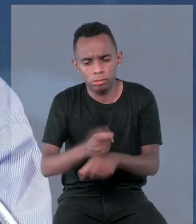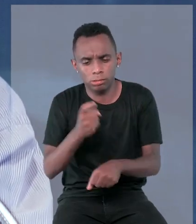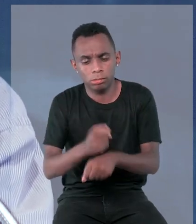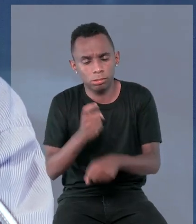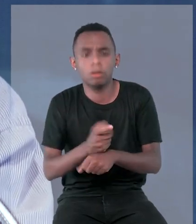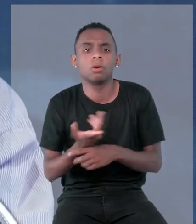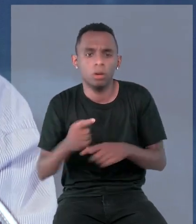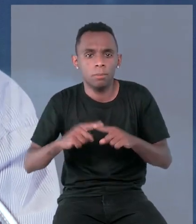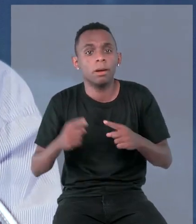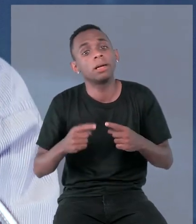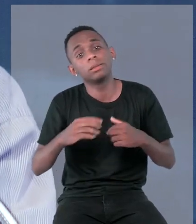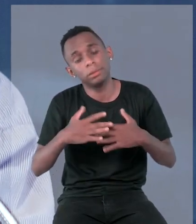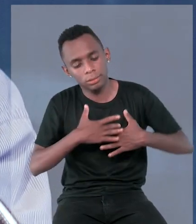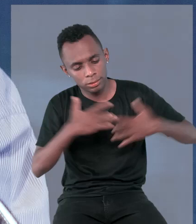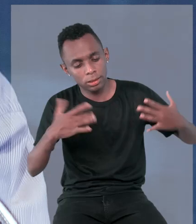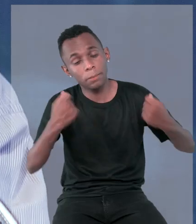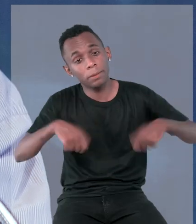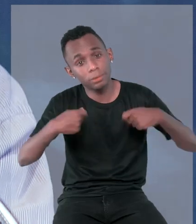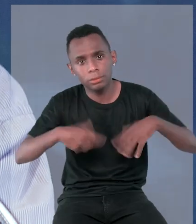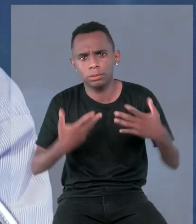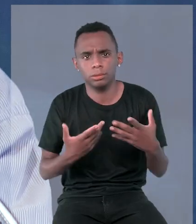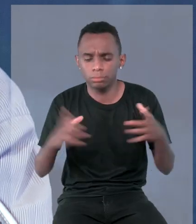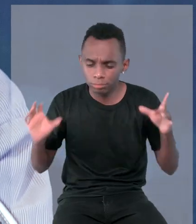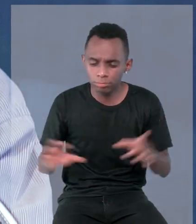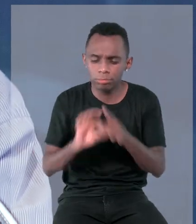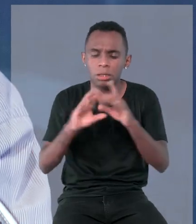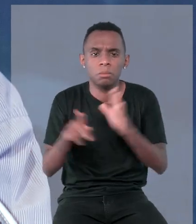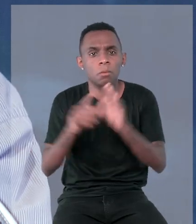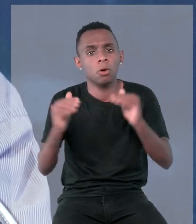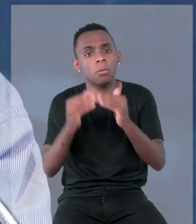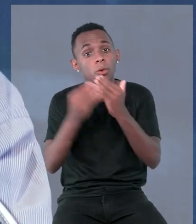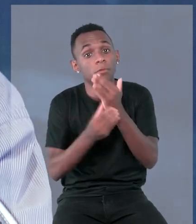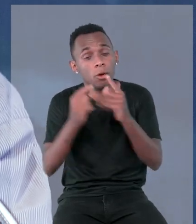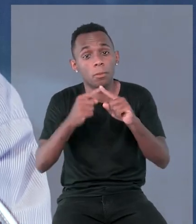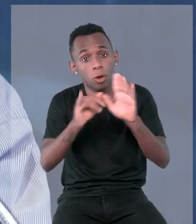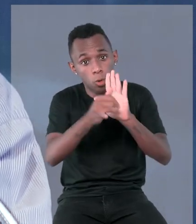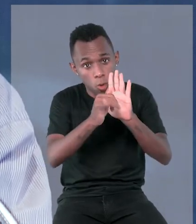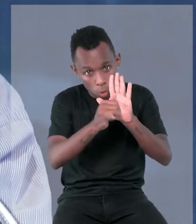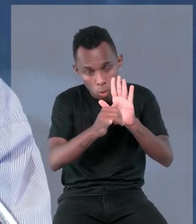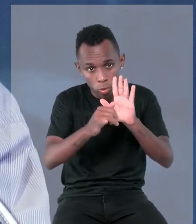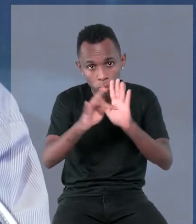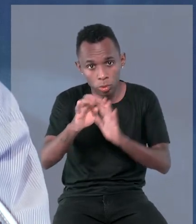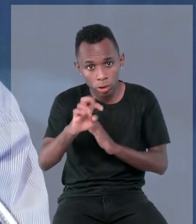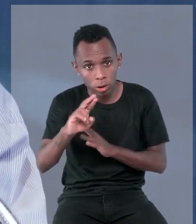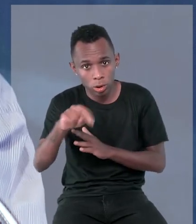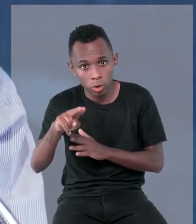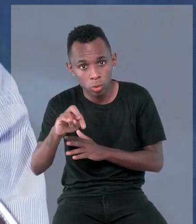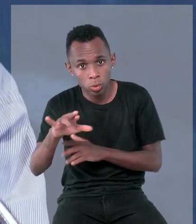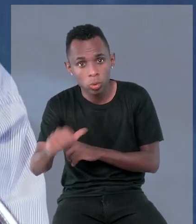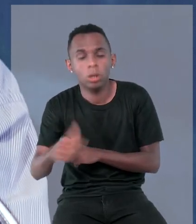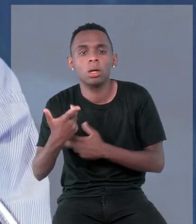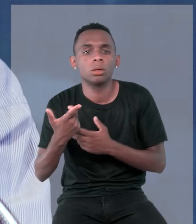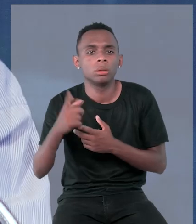sem perder a ternura, isso aí encaixou no livro do Gifone, porque o conto intitulado Ternura